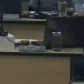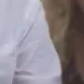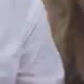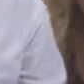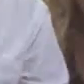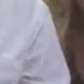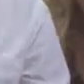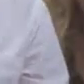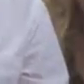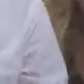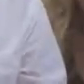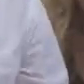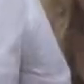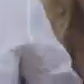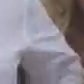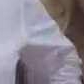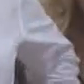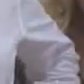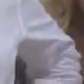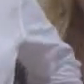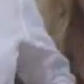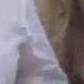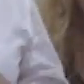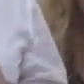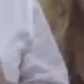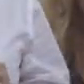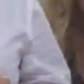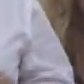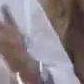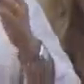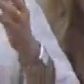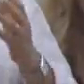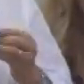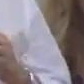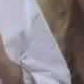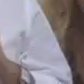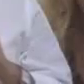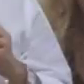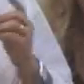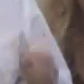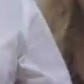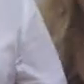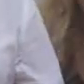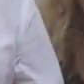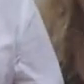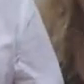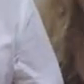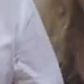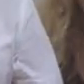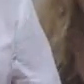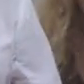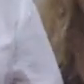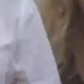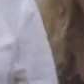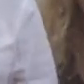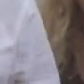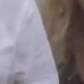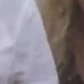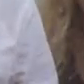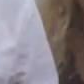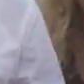vereador. Senhor presidente, nobres pares público aqui presente, só para informar, essa é uma área chamada de